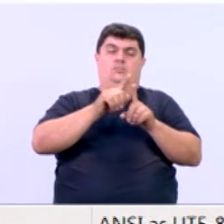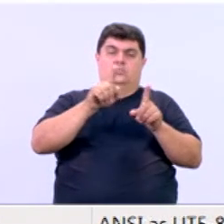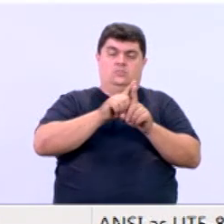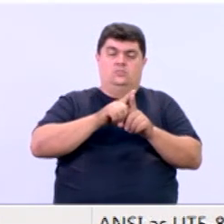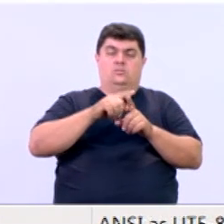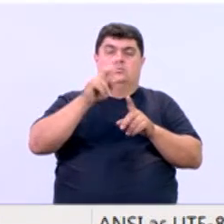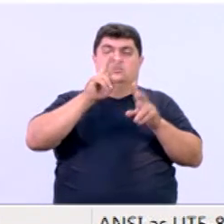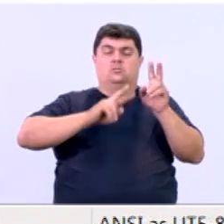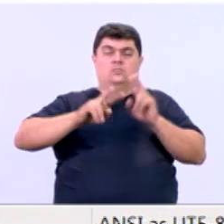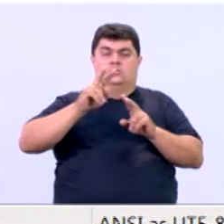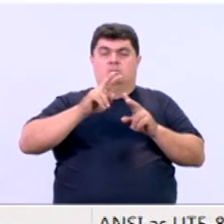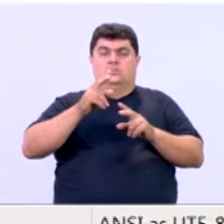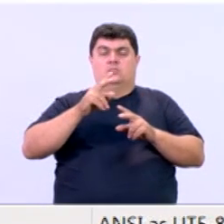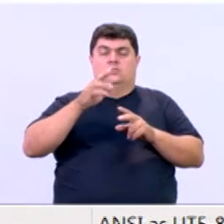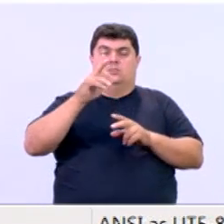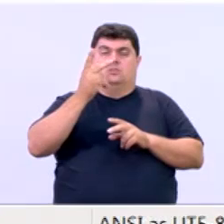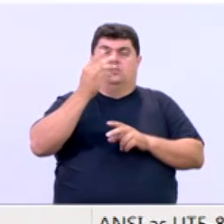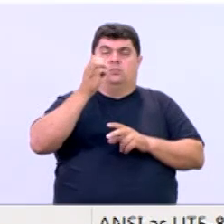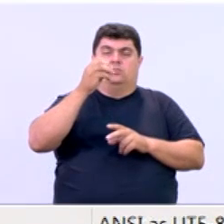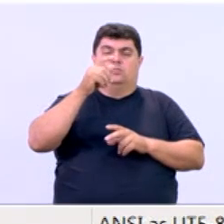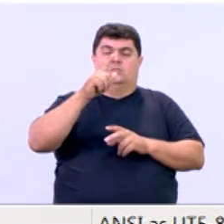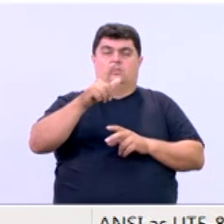valores como HTML,